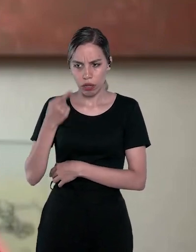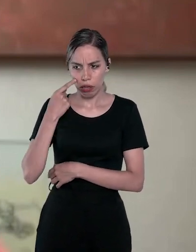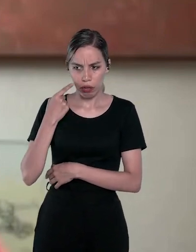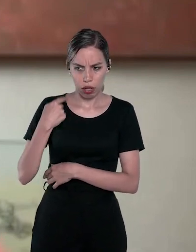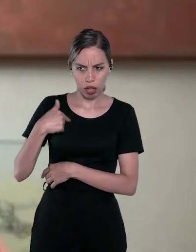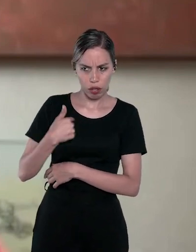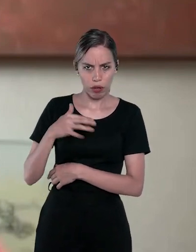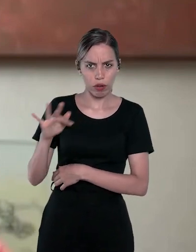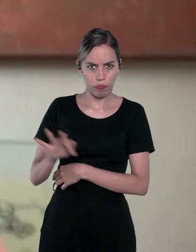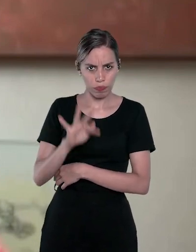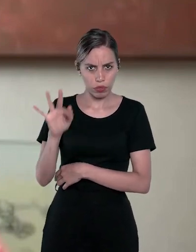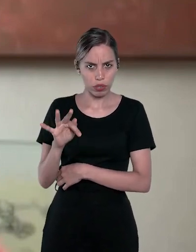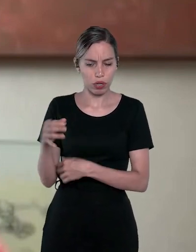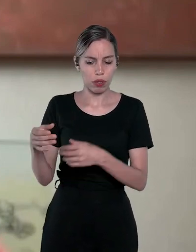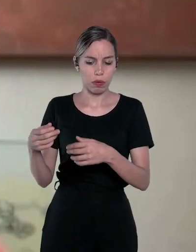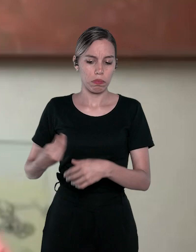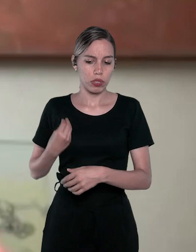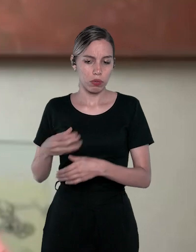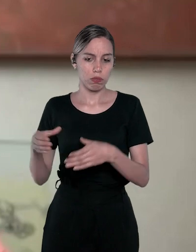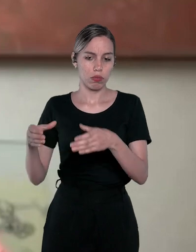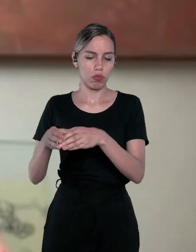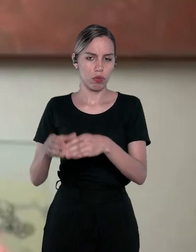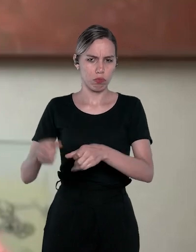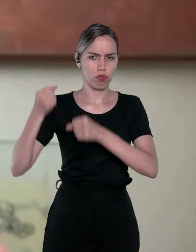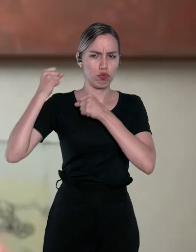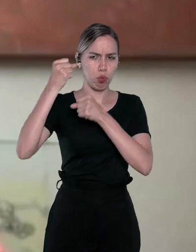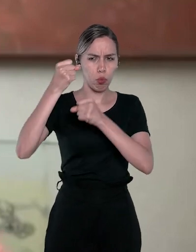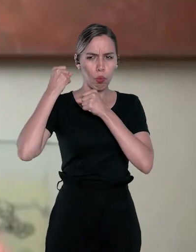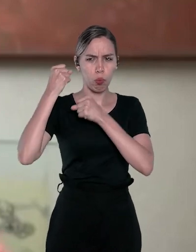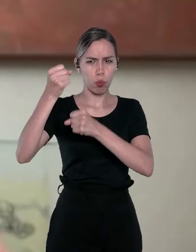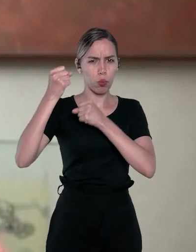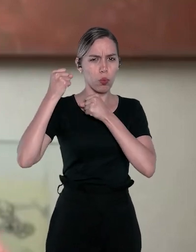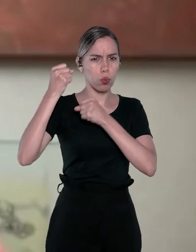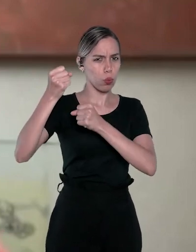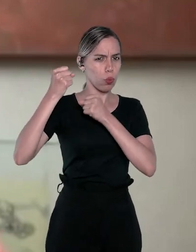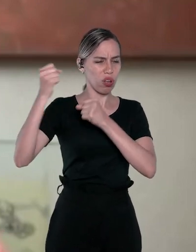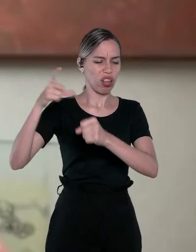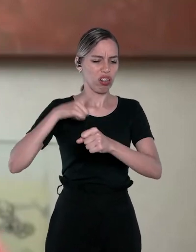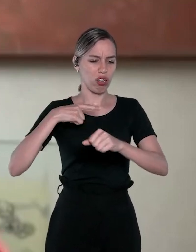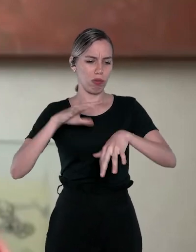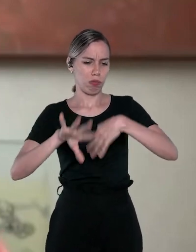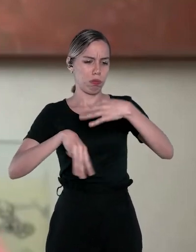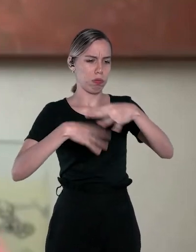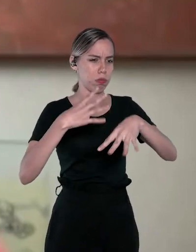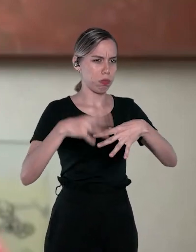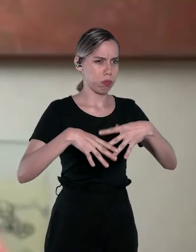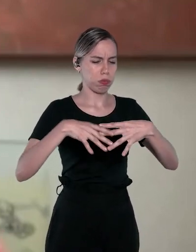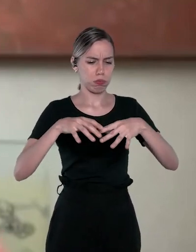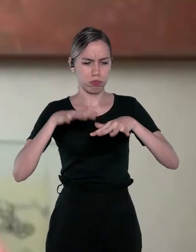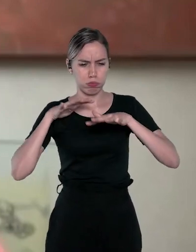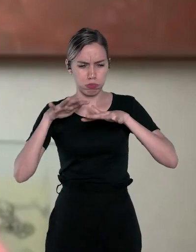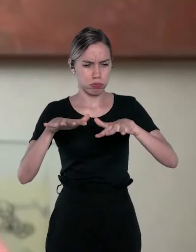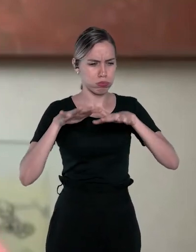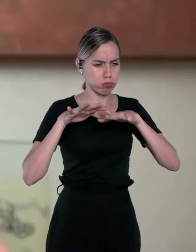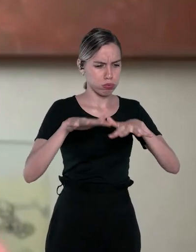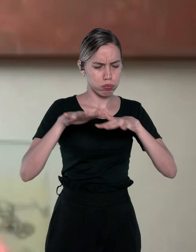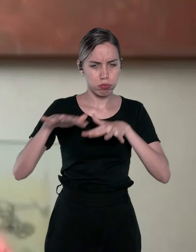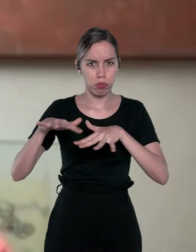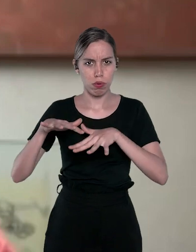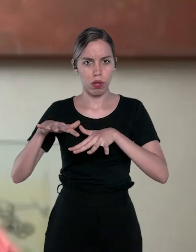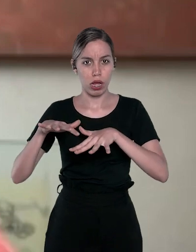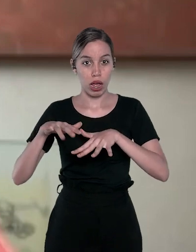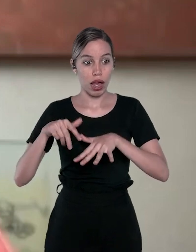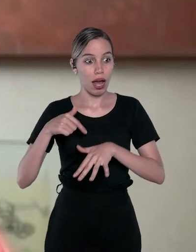vinculado aos grupos de militância que havia naquela época, era um clima muito efervescente